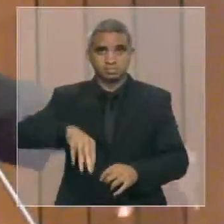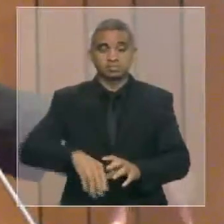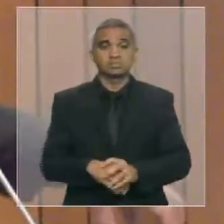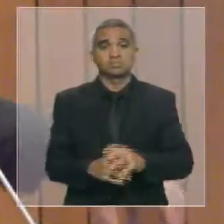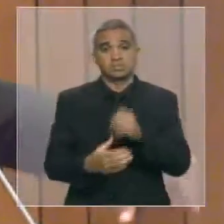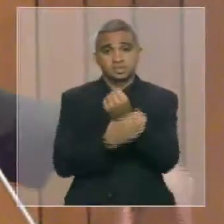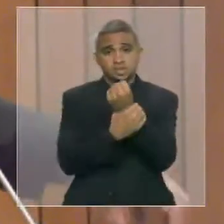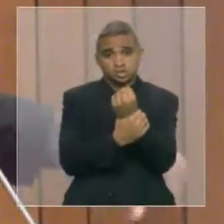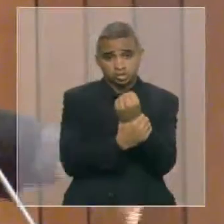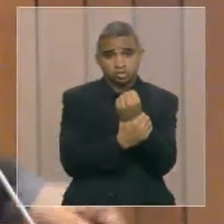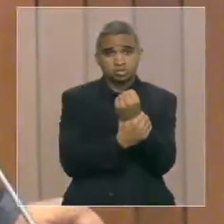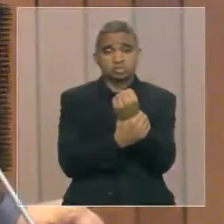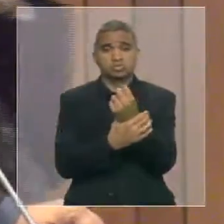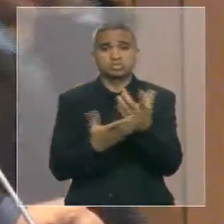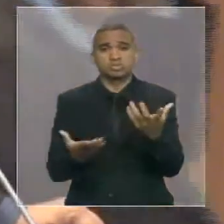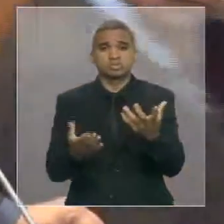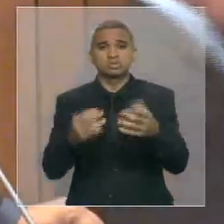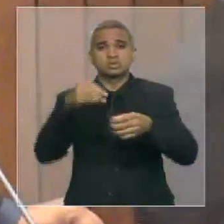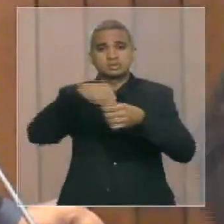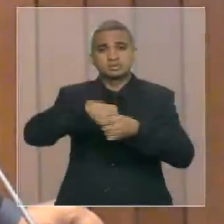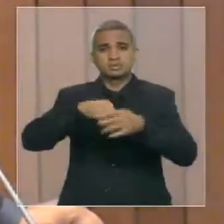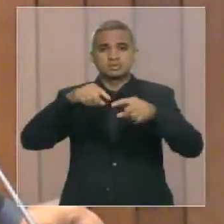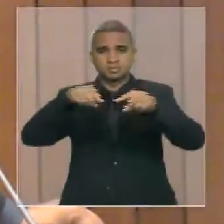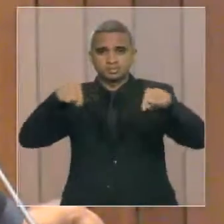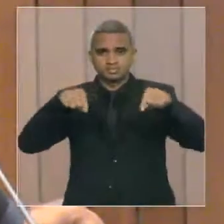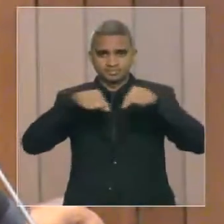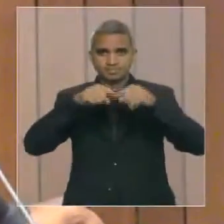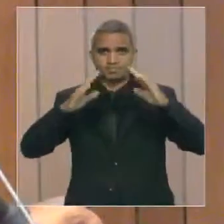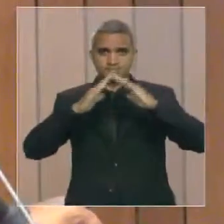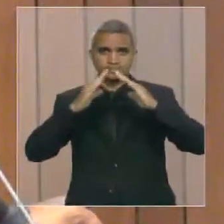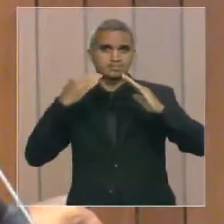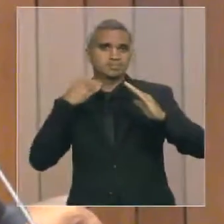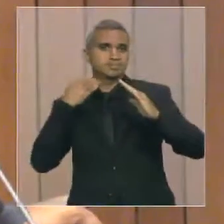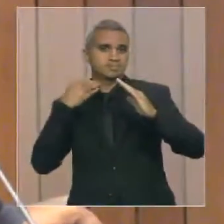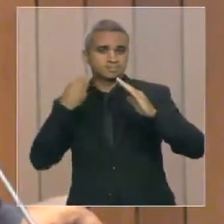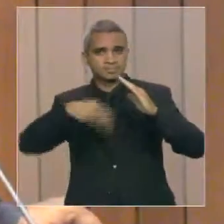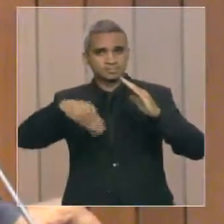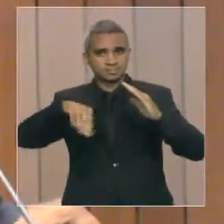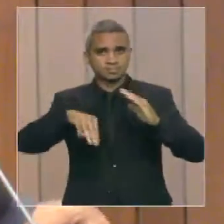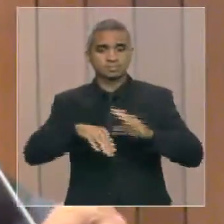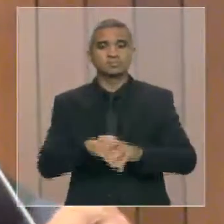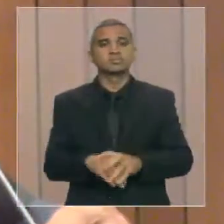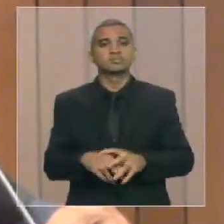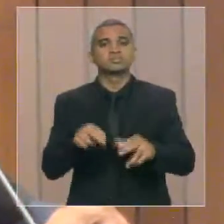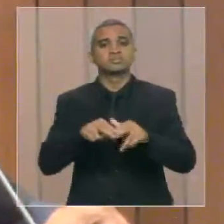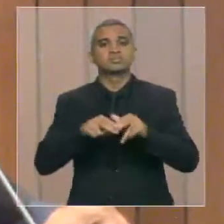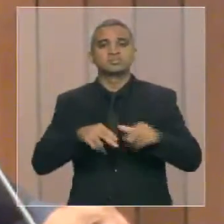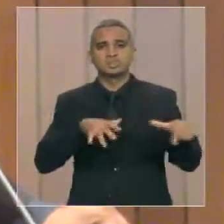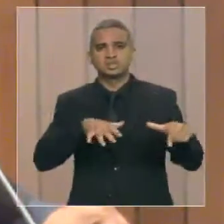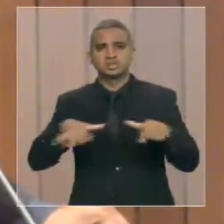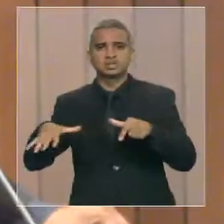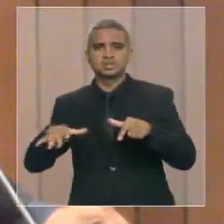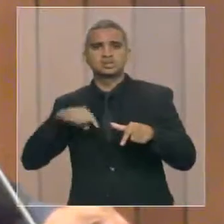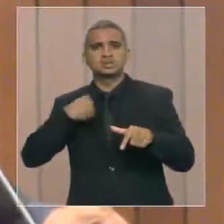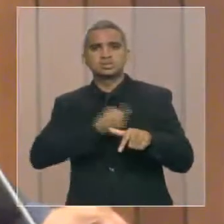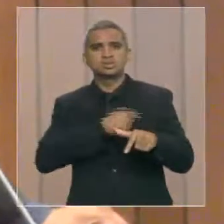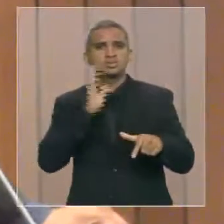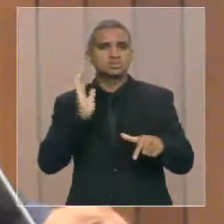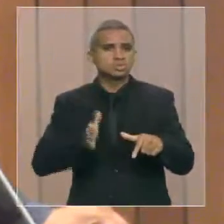segurança das agências bancárias. E esta semana conseguimos dar encaminhamento quando,